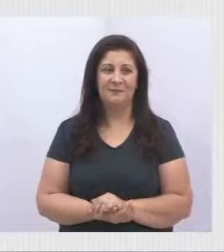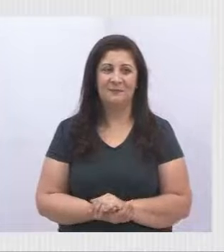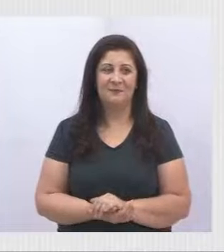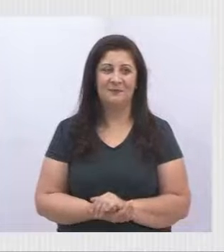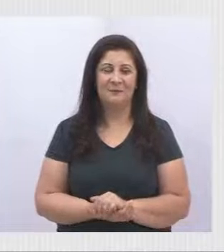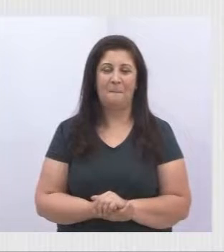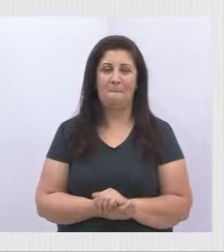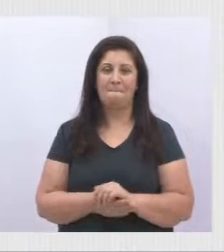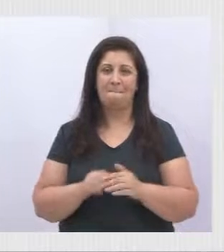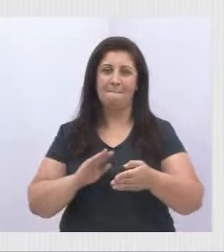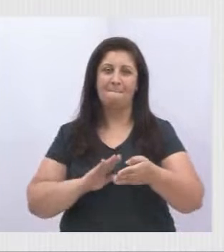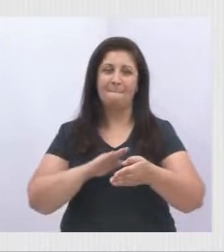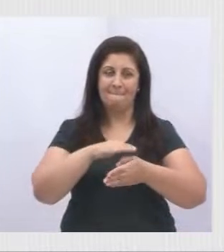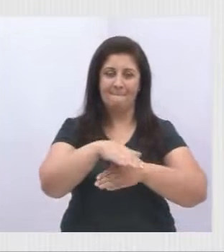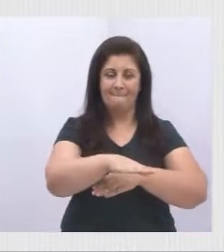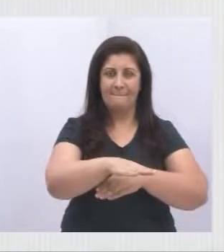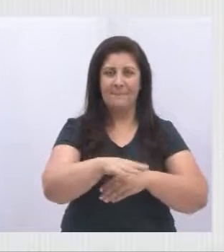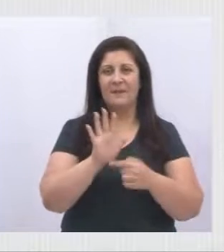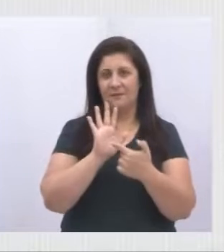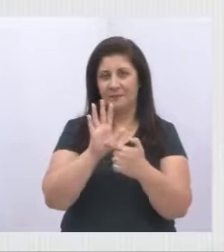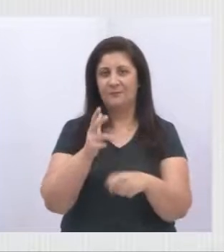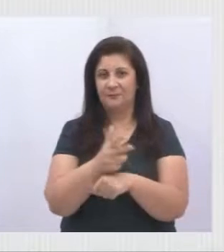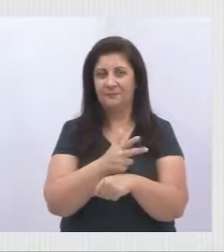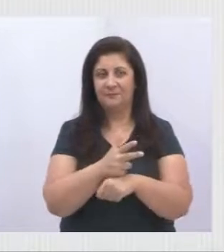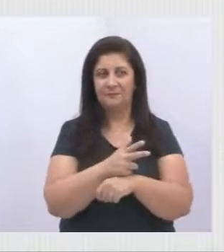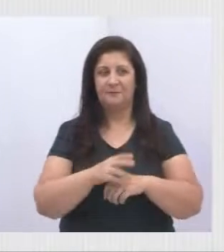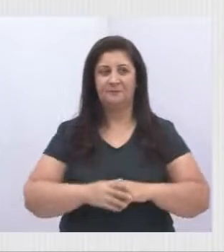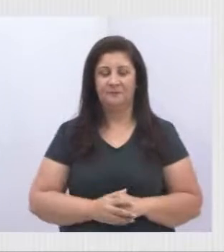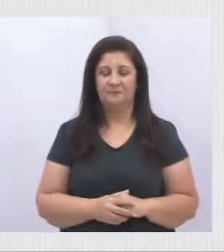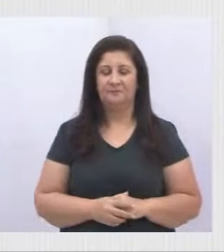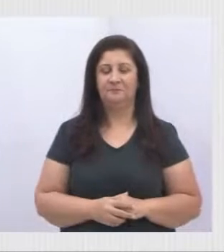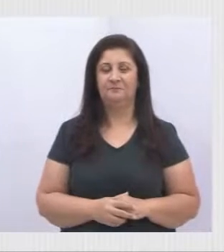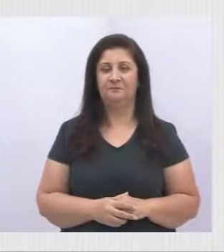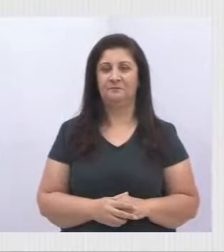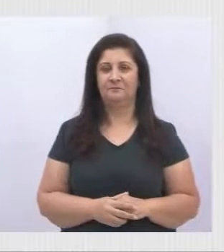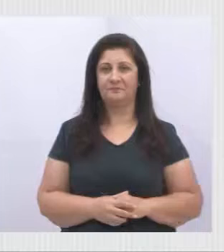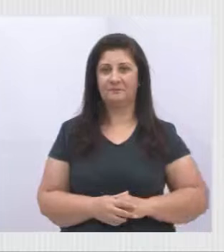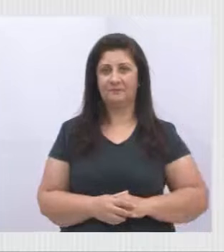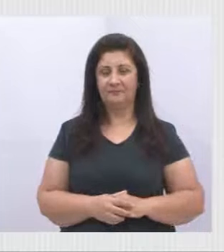Ponte que liga o Parque Meia Lua ao Limoeiro,